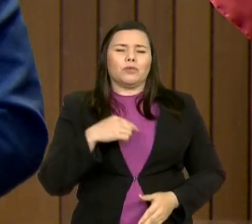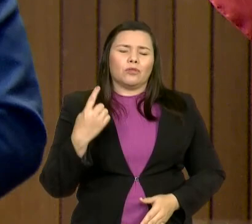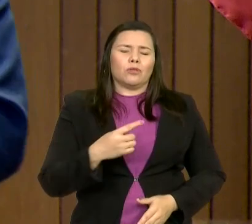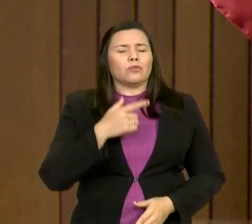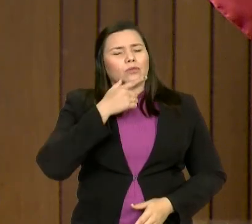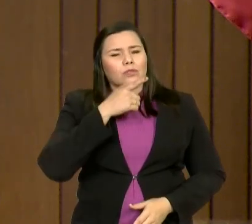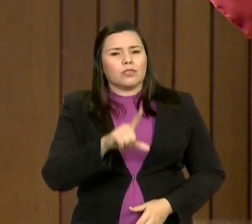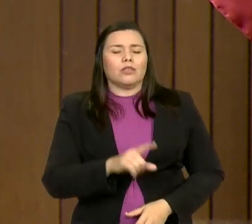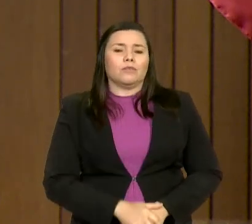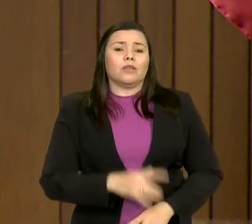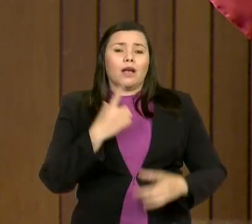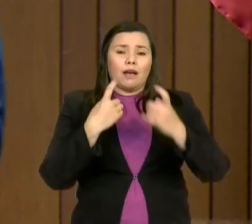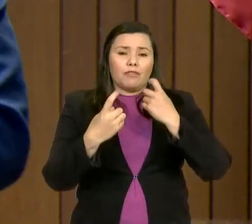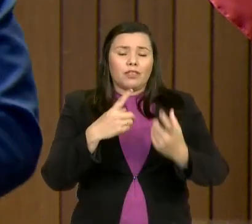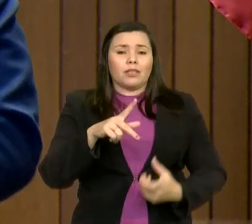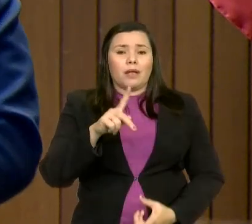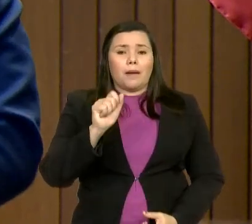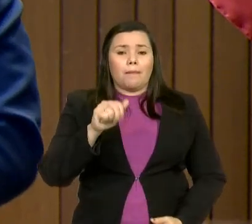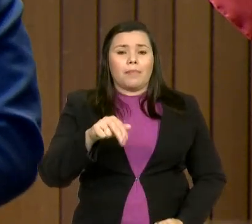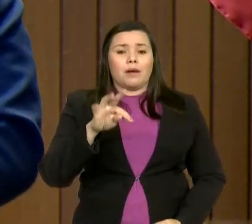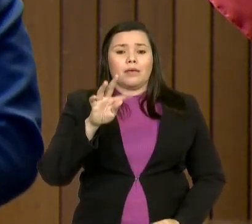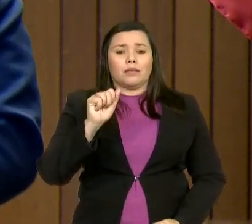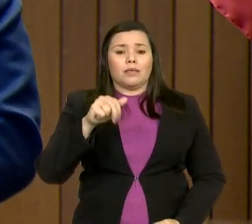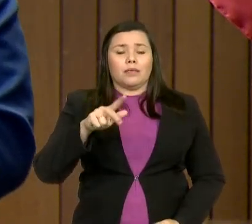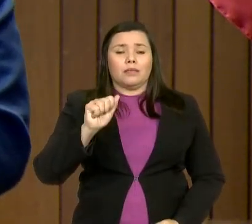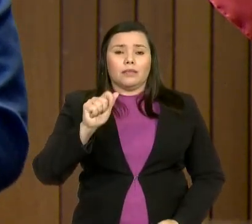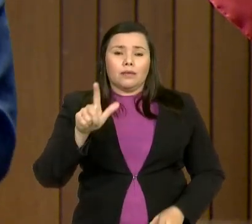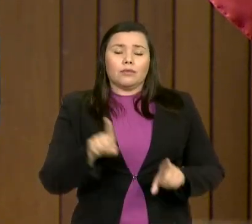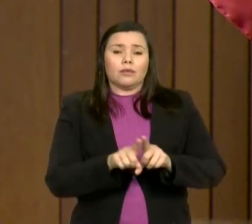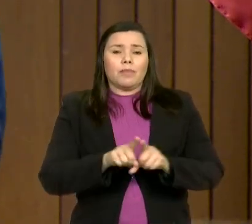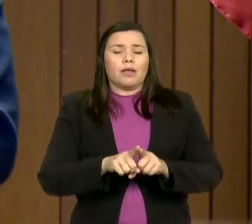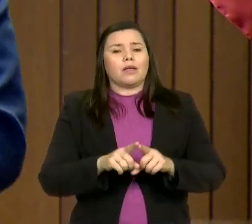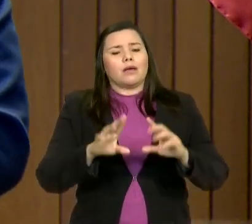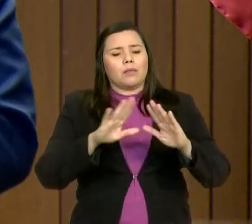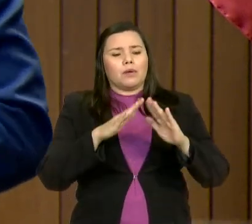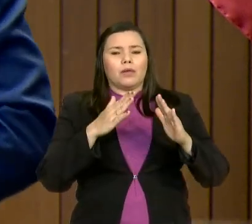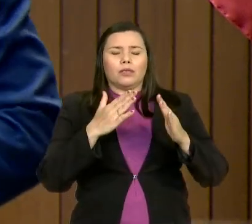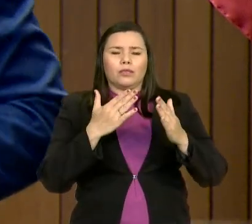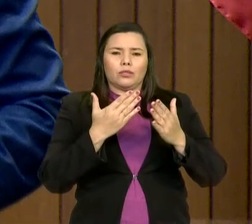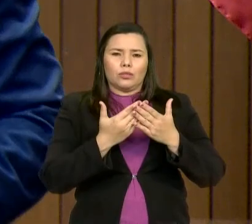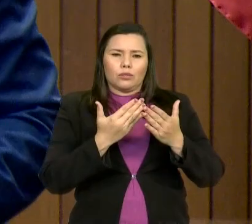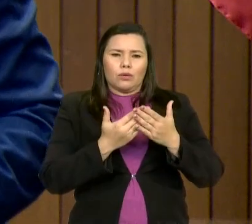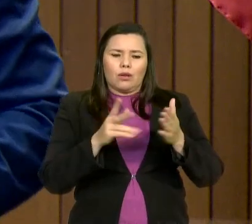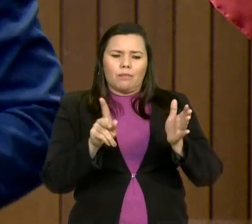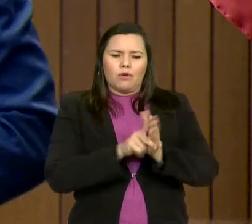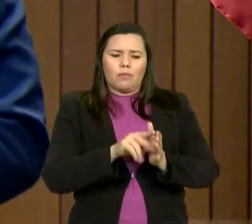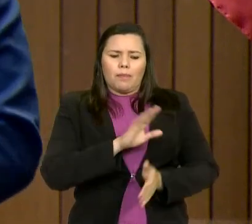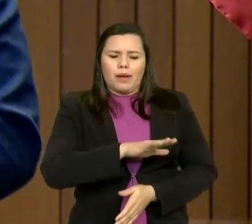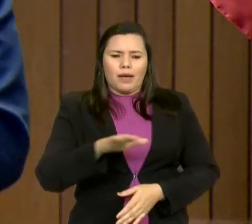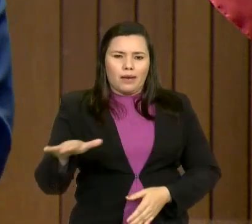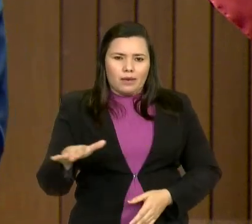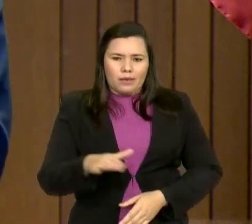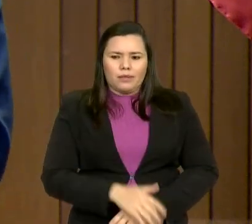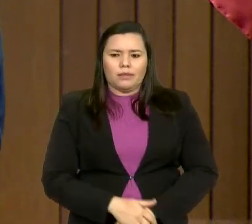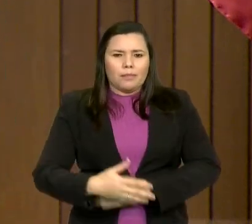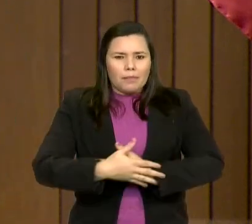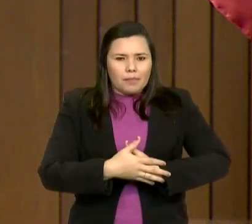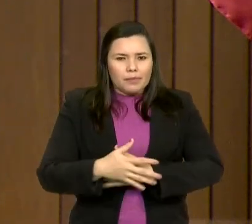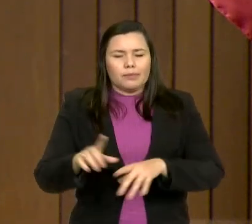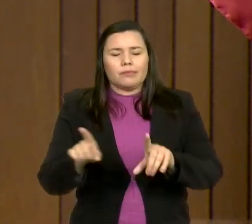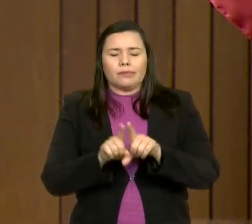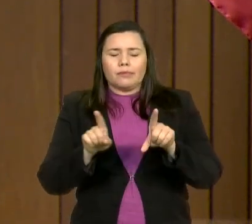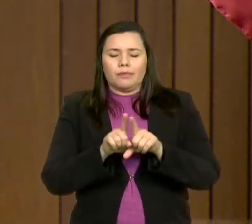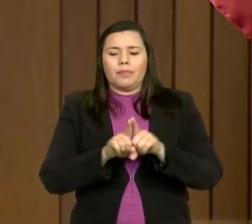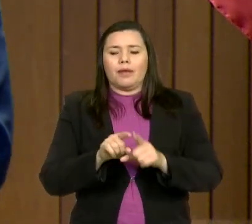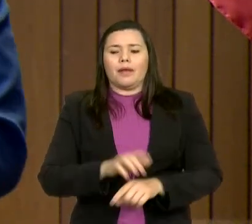fizemos uma creche que leva o nome da ex-professora Eva Gomes, fizemos poços artesianos e